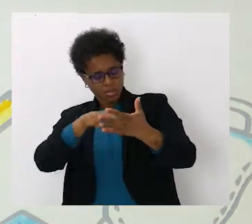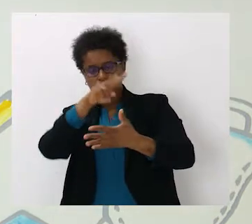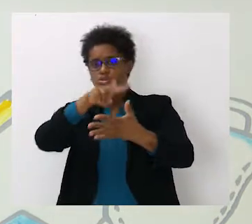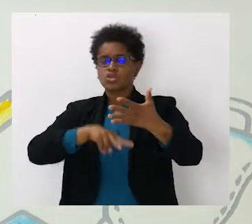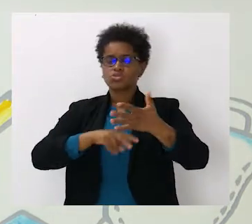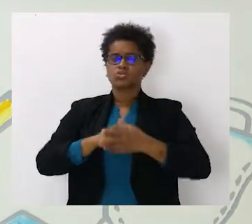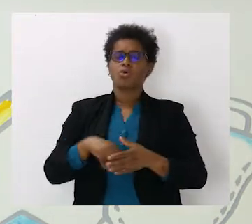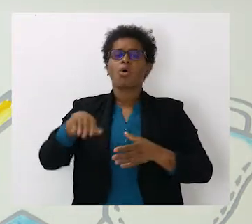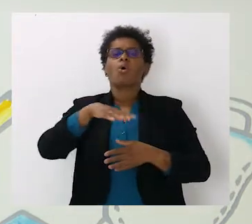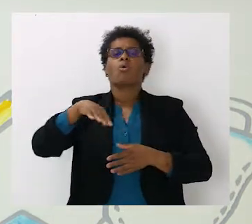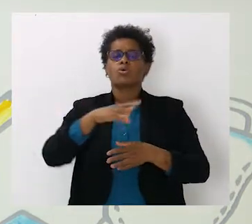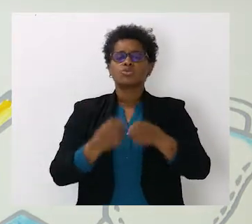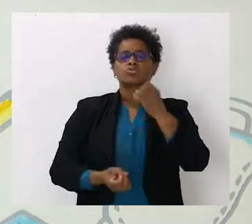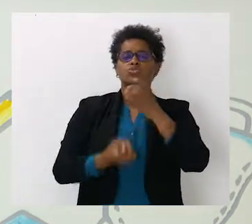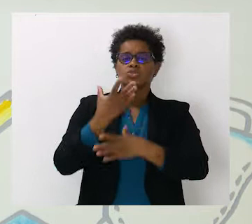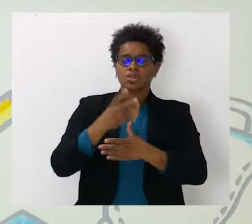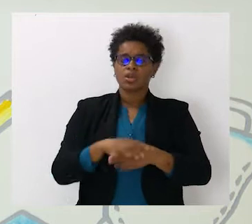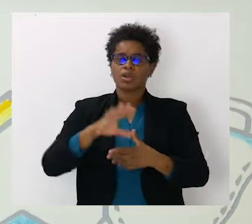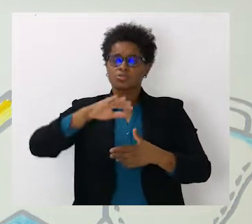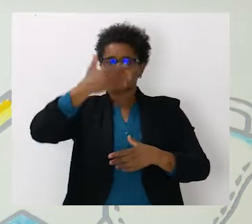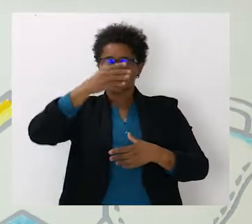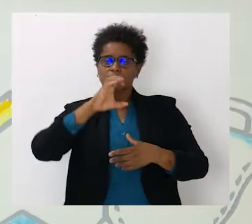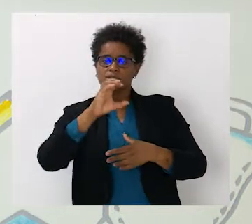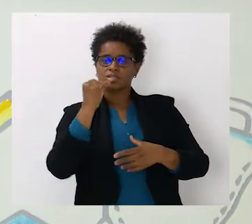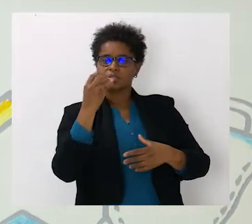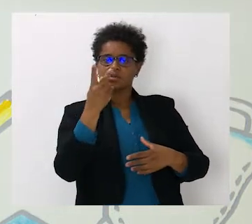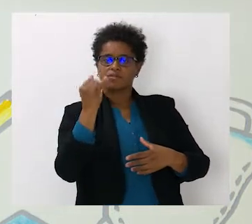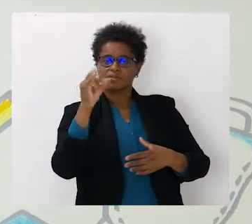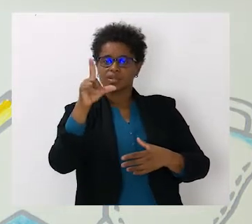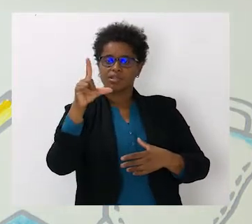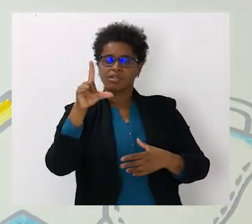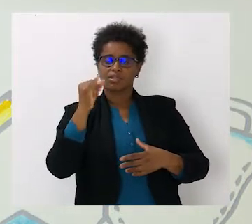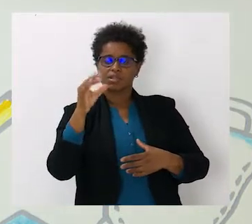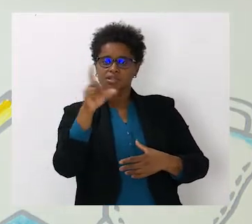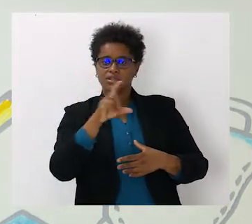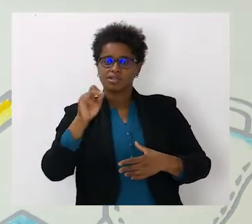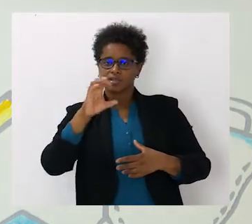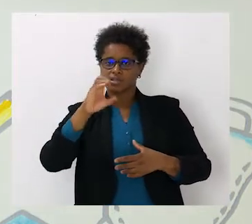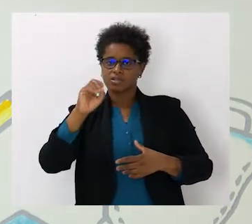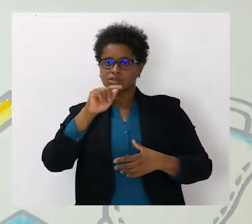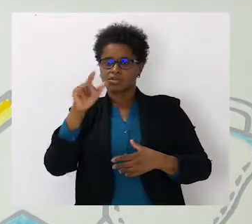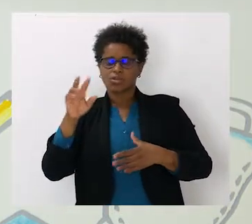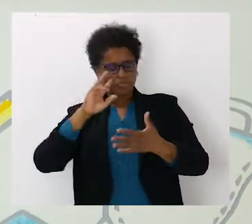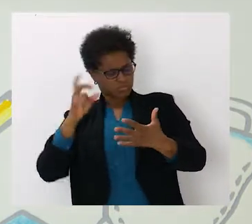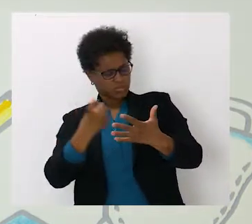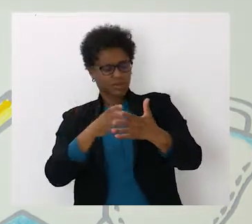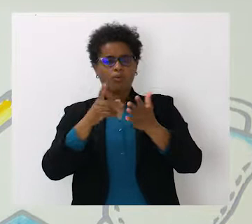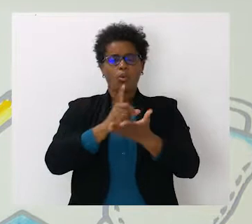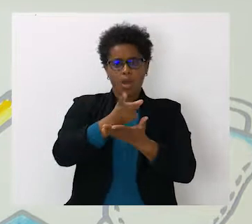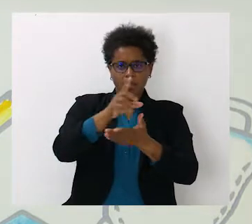no texto, onde surgiram as primeiras civilizações. Observem o mapa